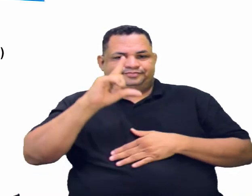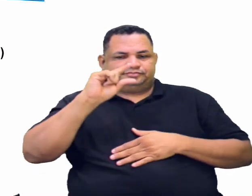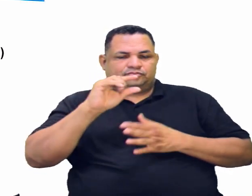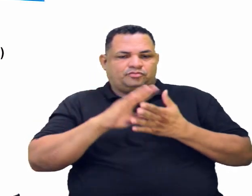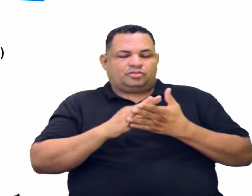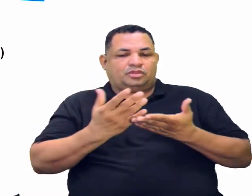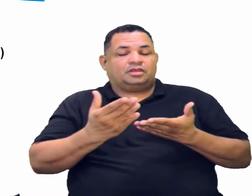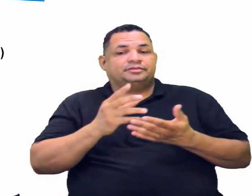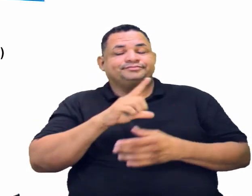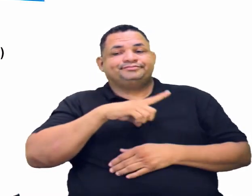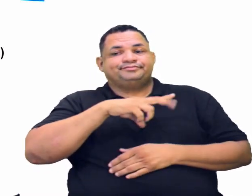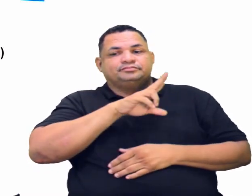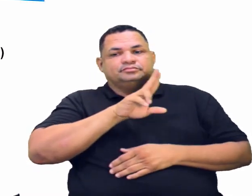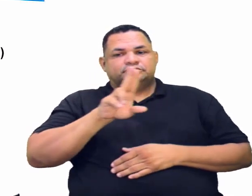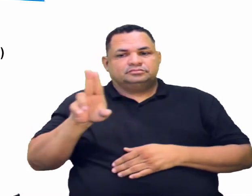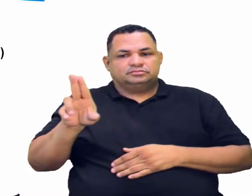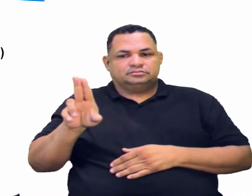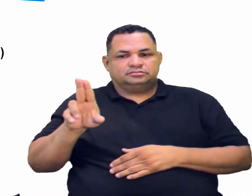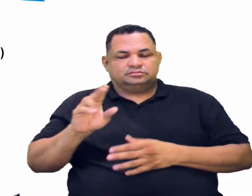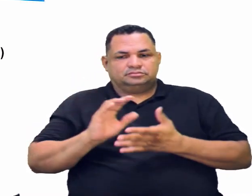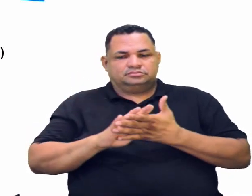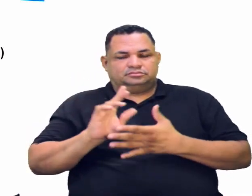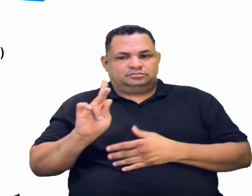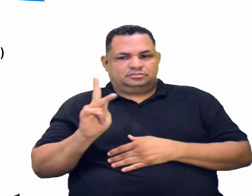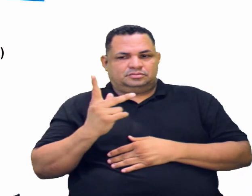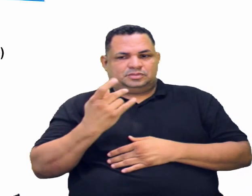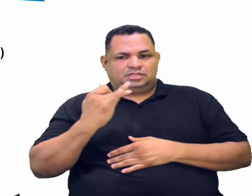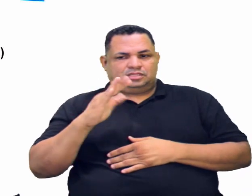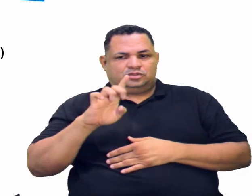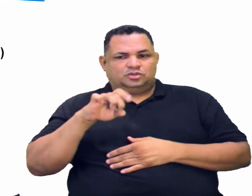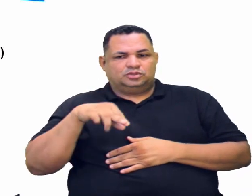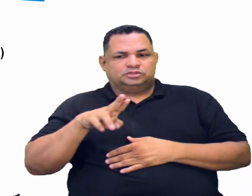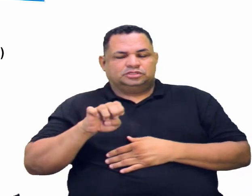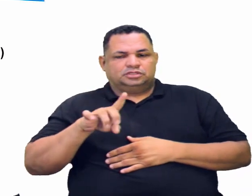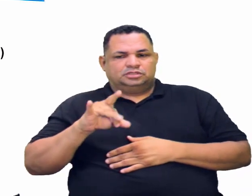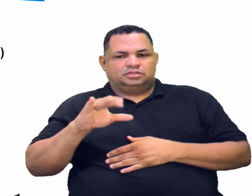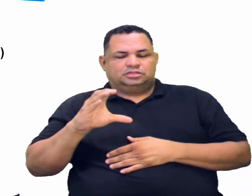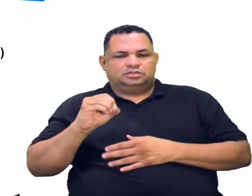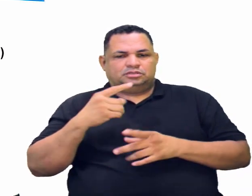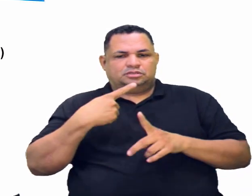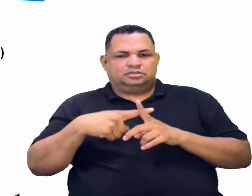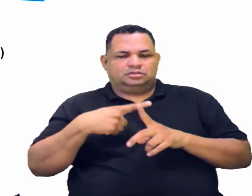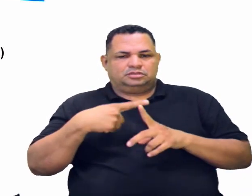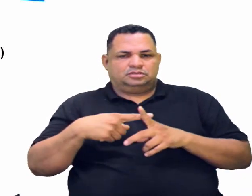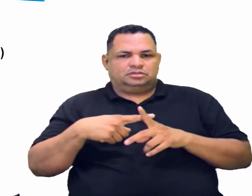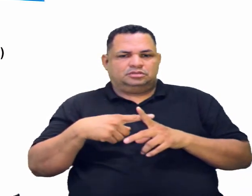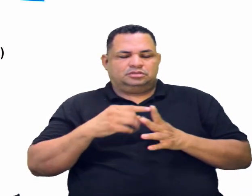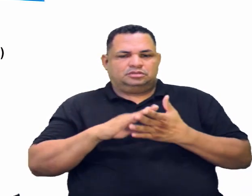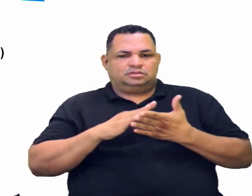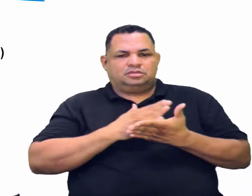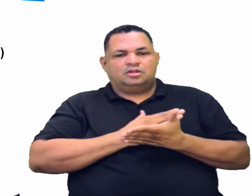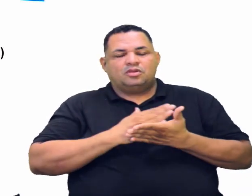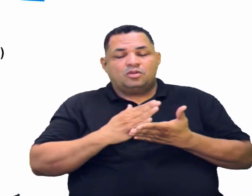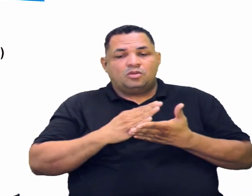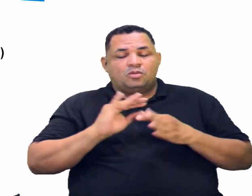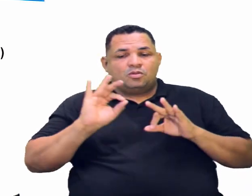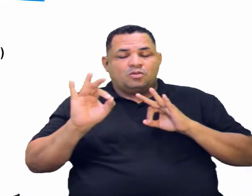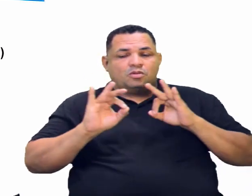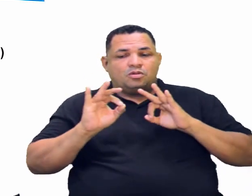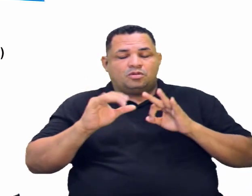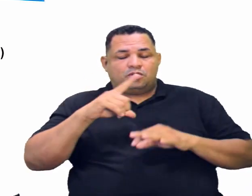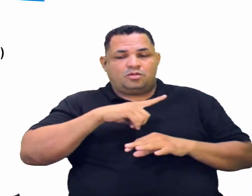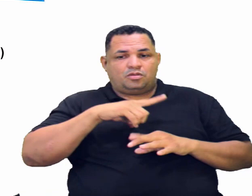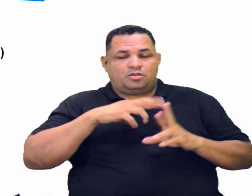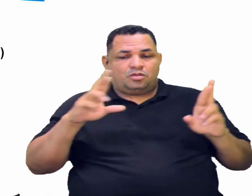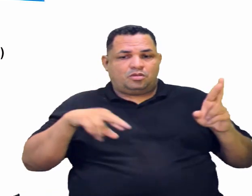a gente chama aqui de hidrogenação. Por quê? Porque vai ser a partir de